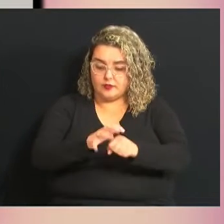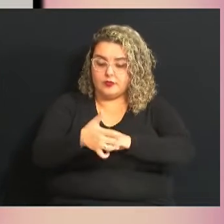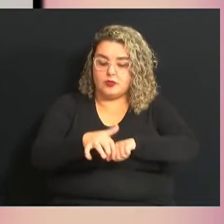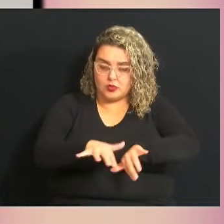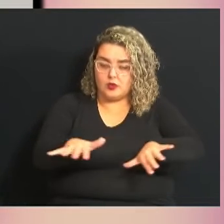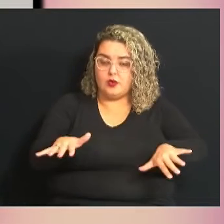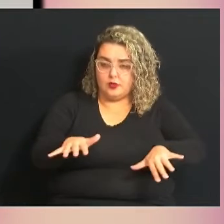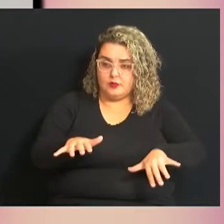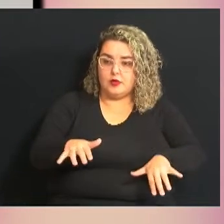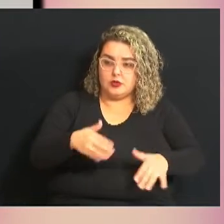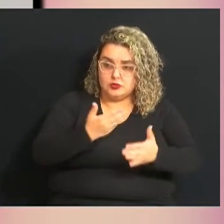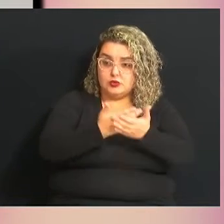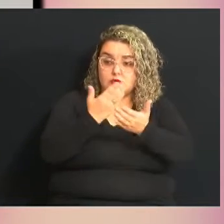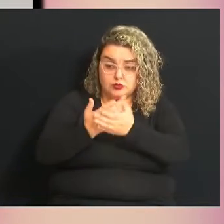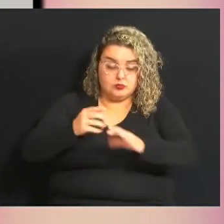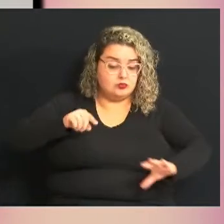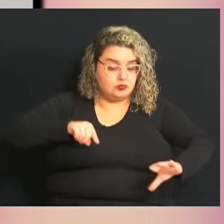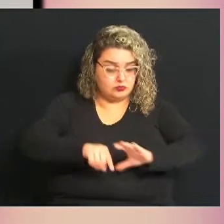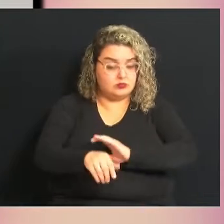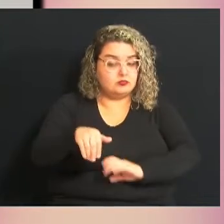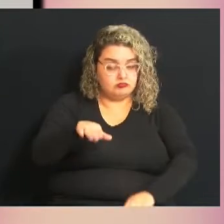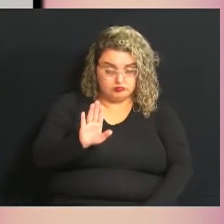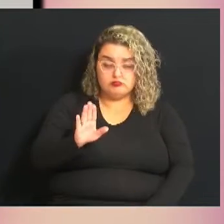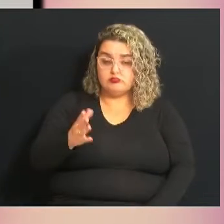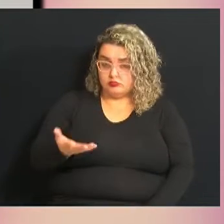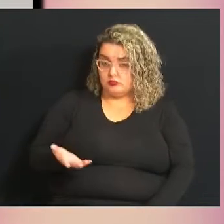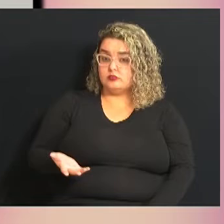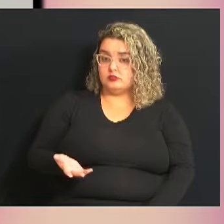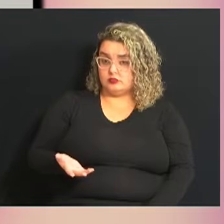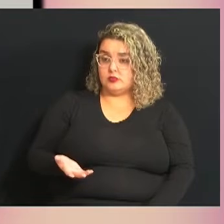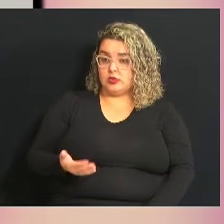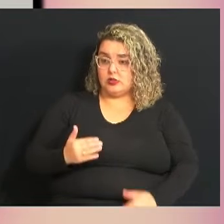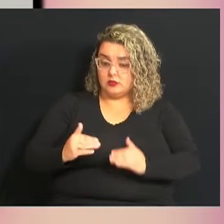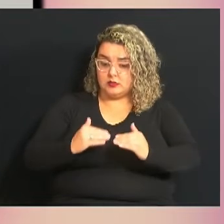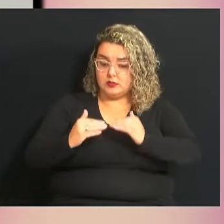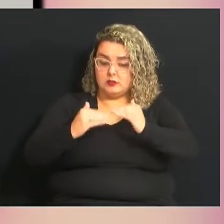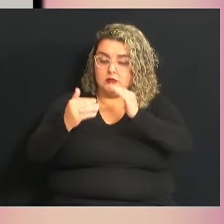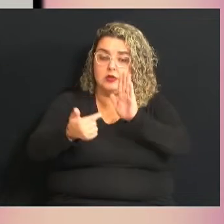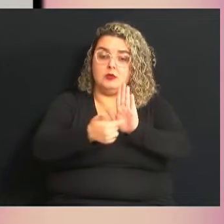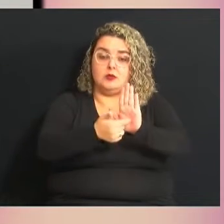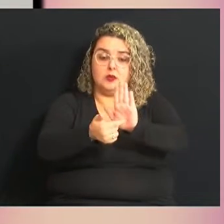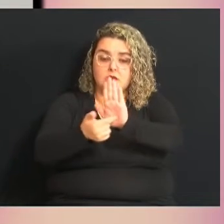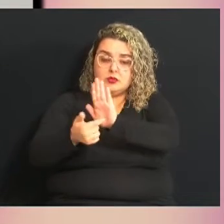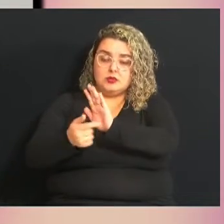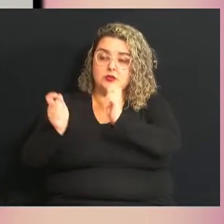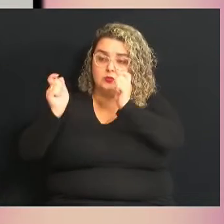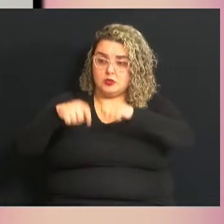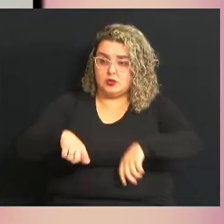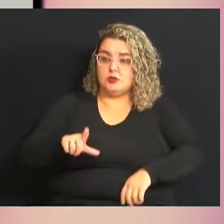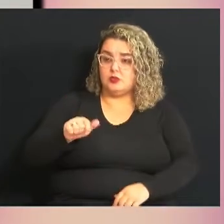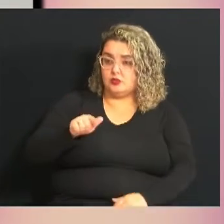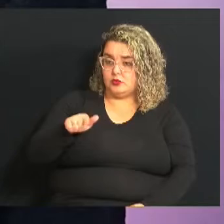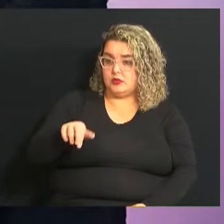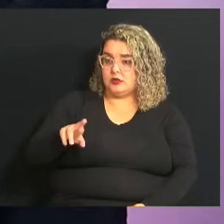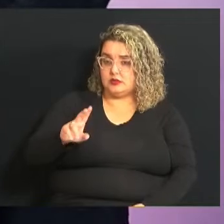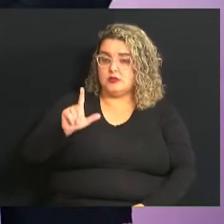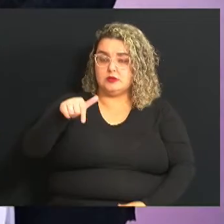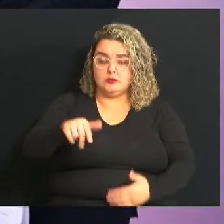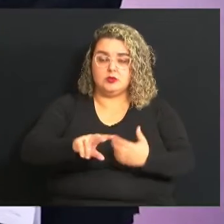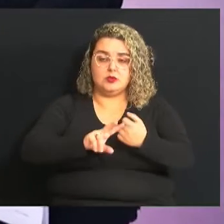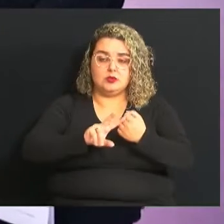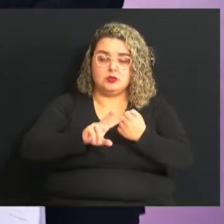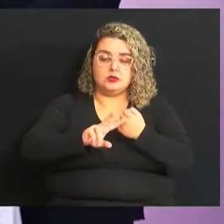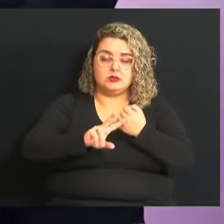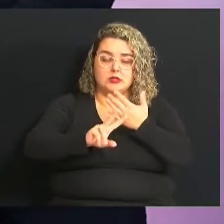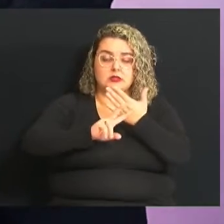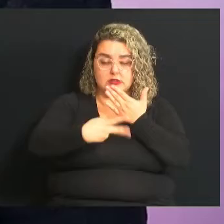os estudos estão cada vez mais progredindo e mostrando a eficiência do laser também no pós-Covid. Doutor, então